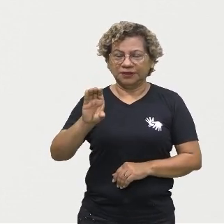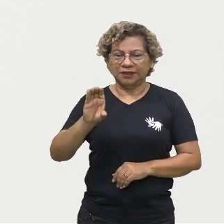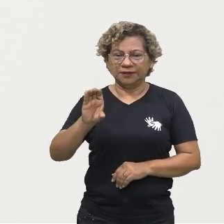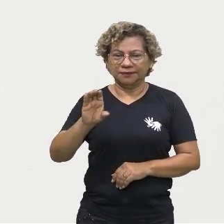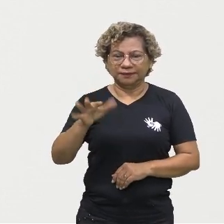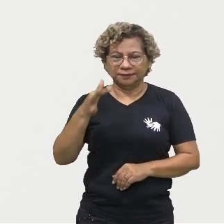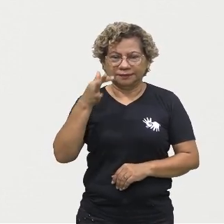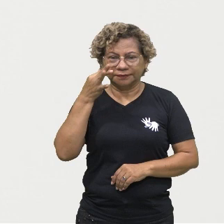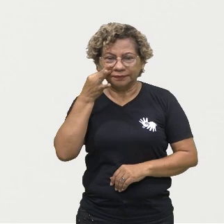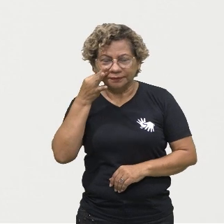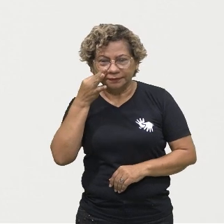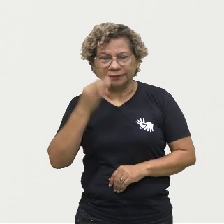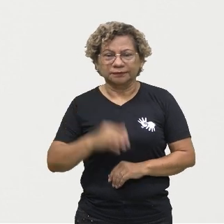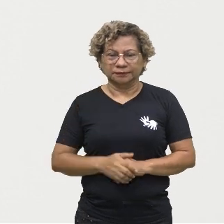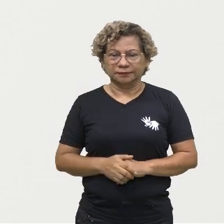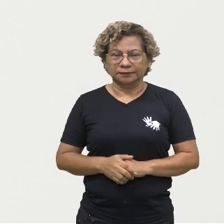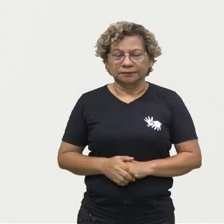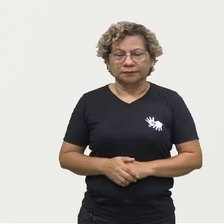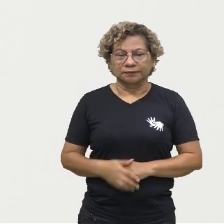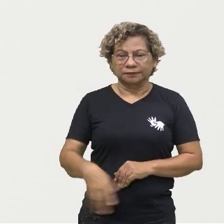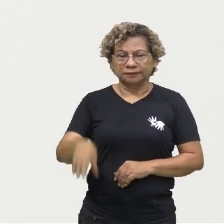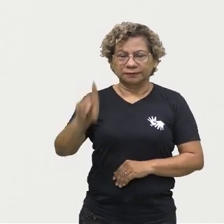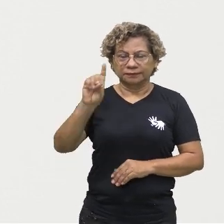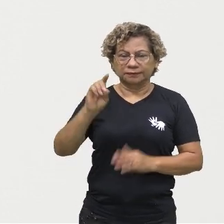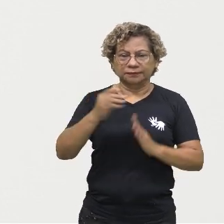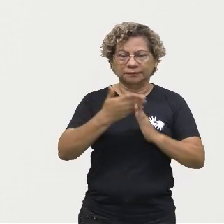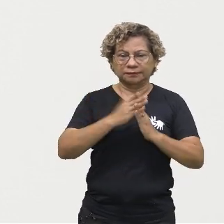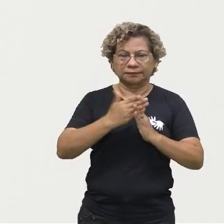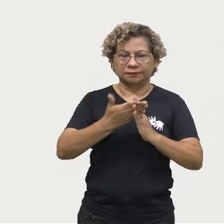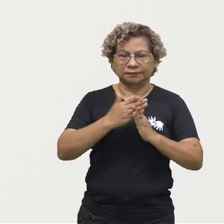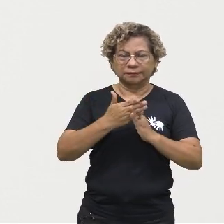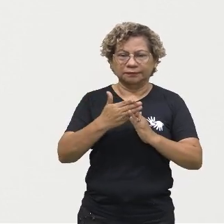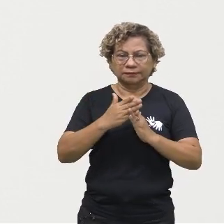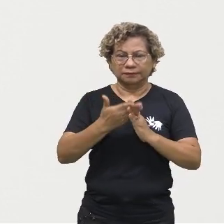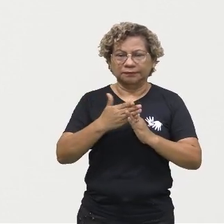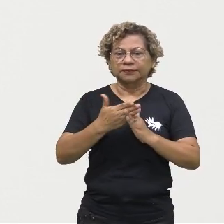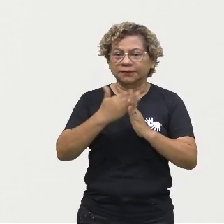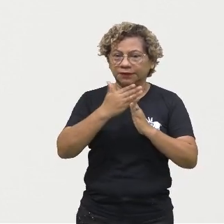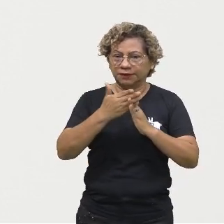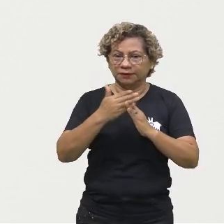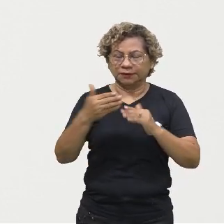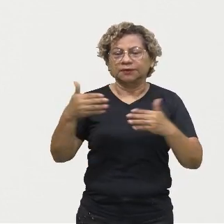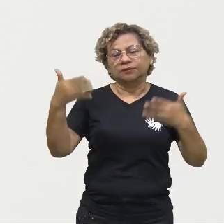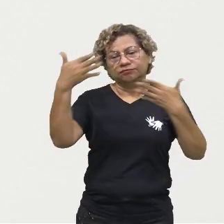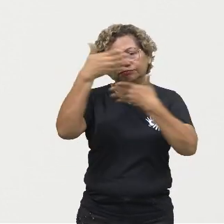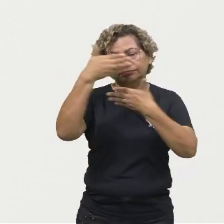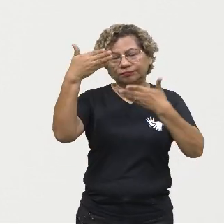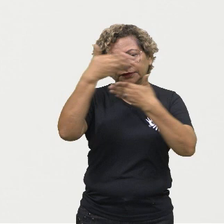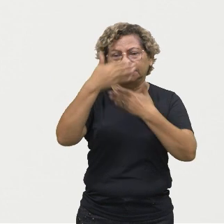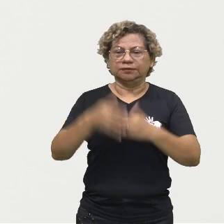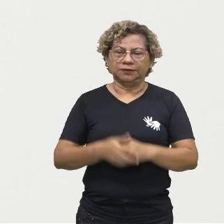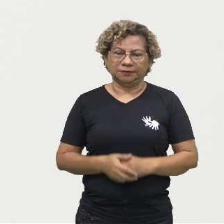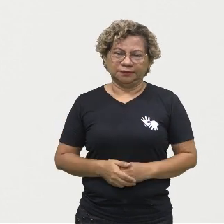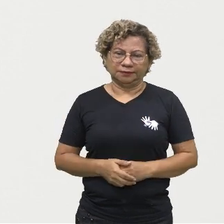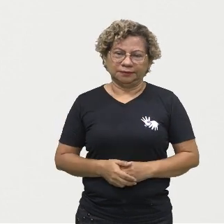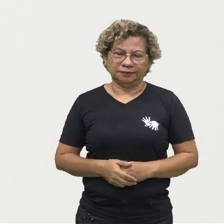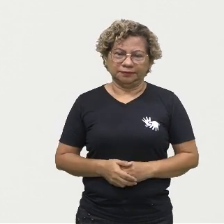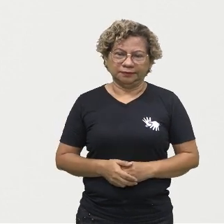ou D. Cubismo. Qual será o movimento artístico que utilizou